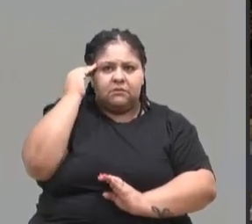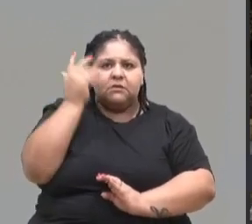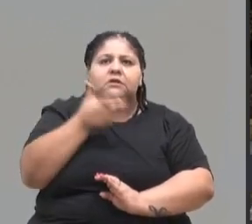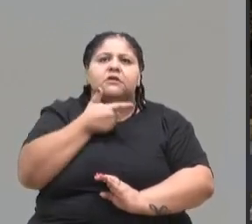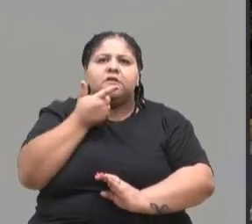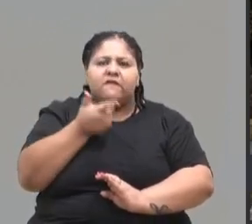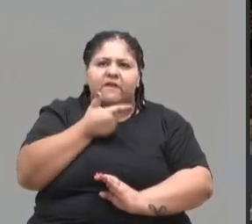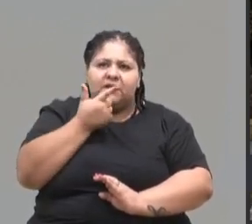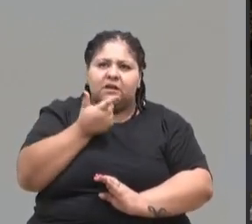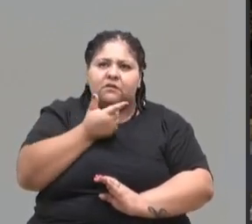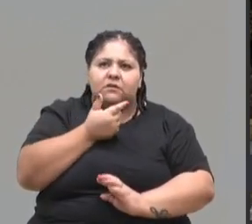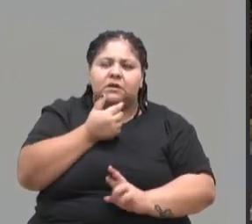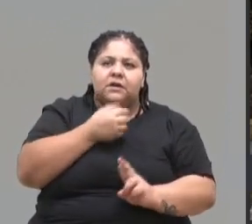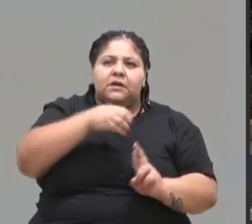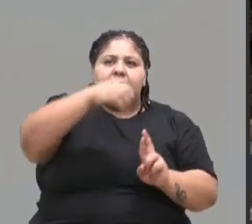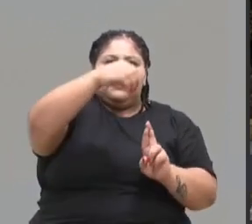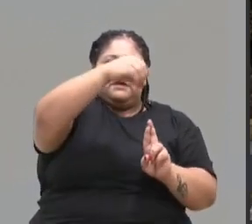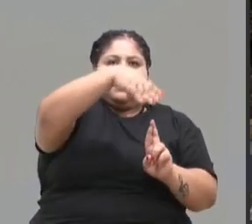da RGE,